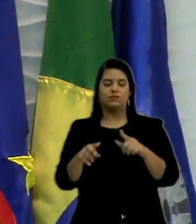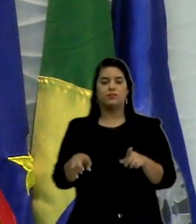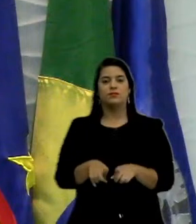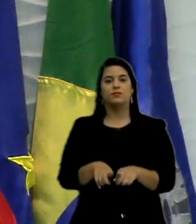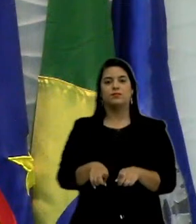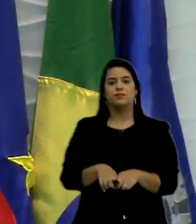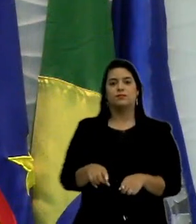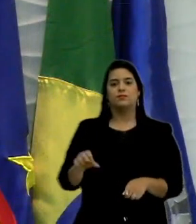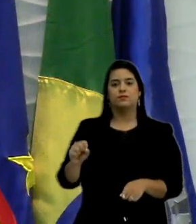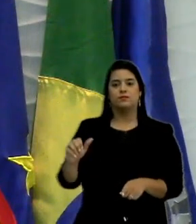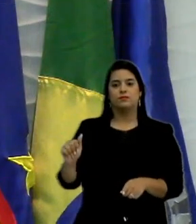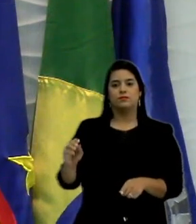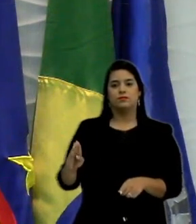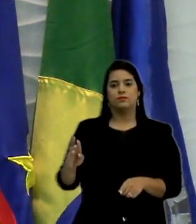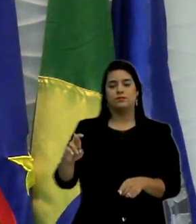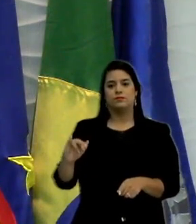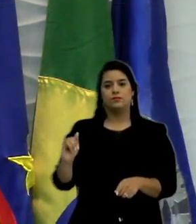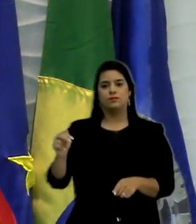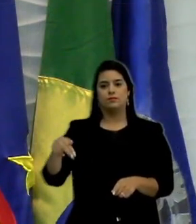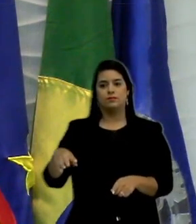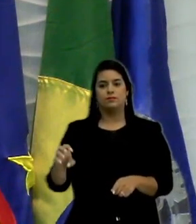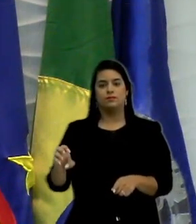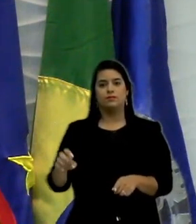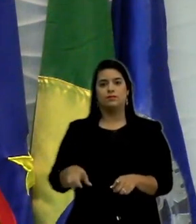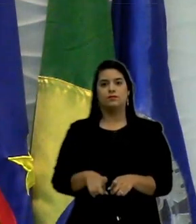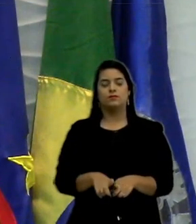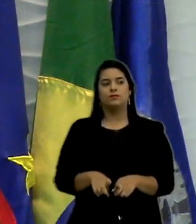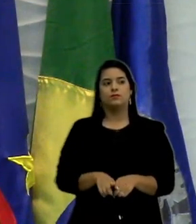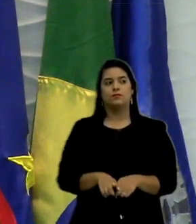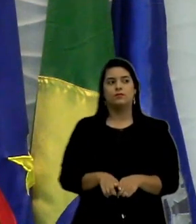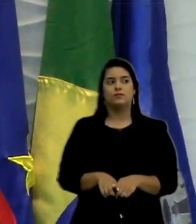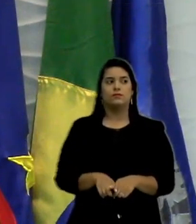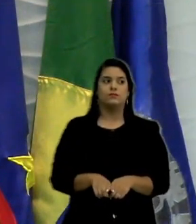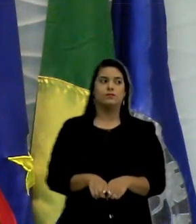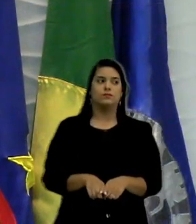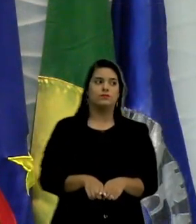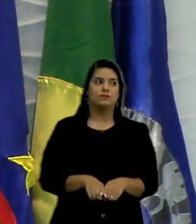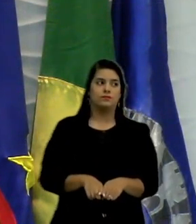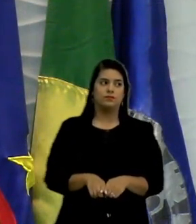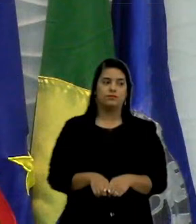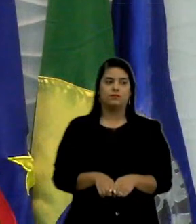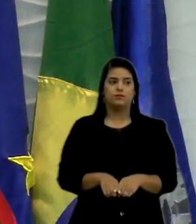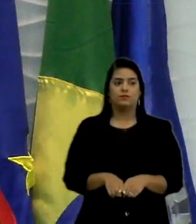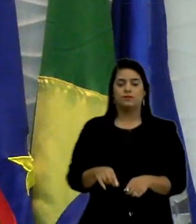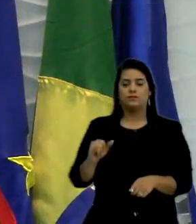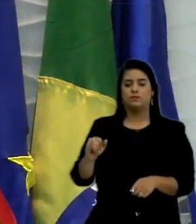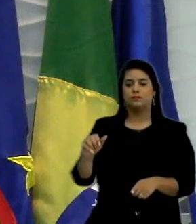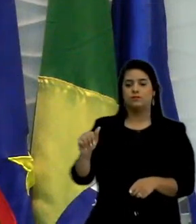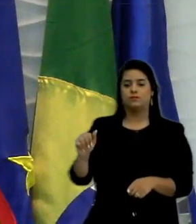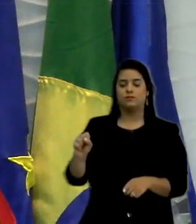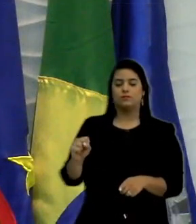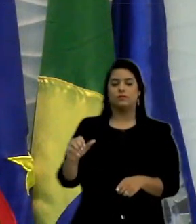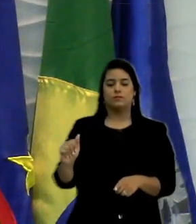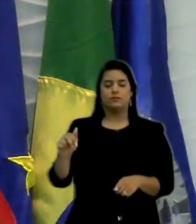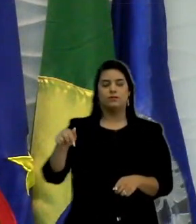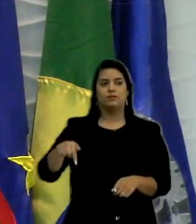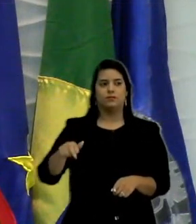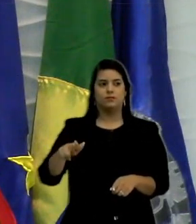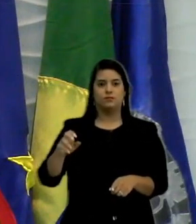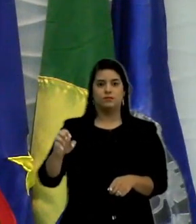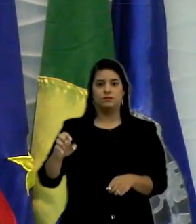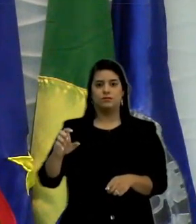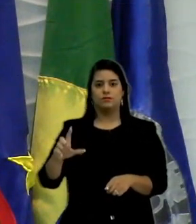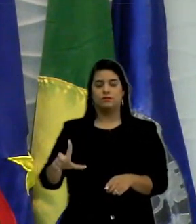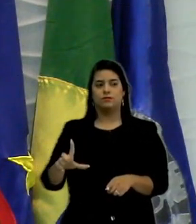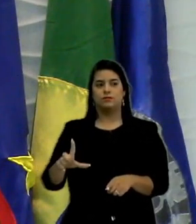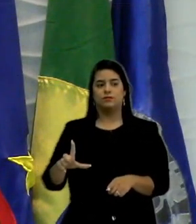Sabrine Santos, do mercado, neta do senhor Tampinha, Isaac, funcionário dessa